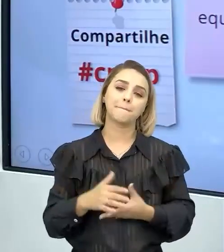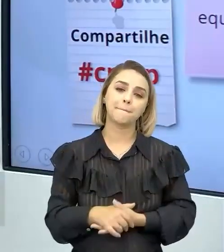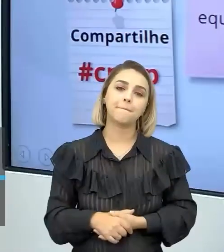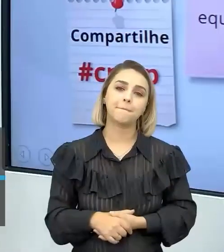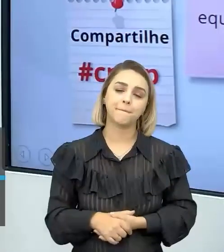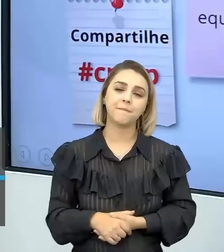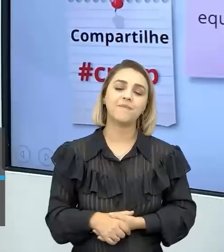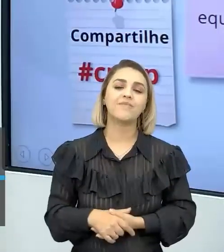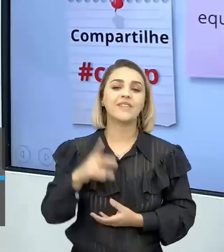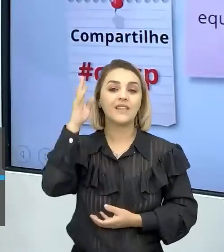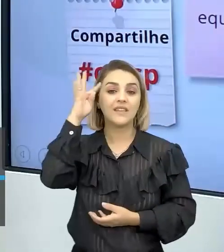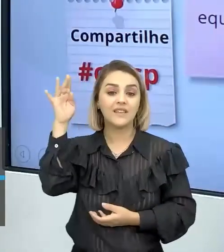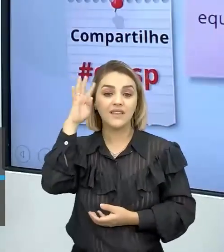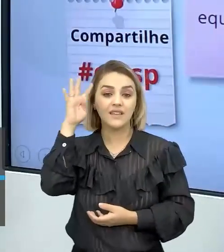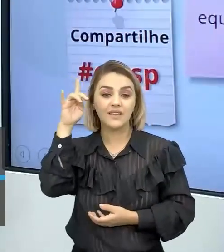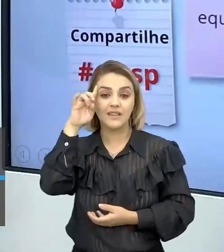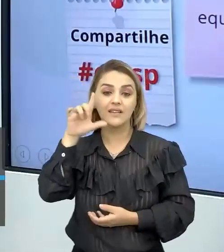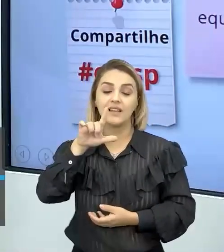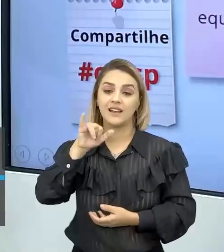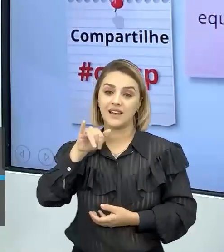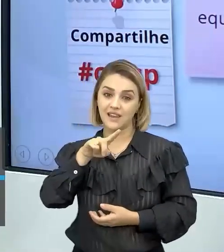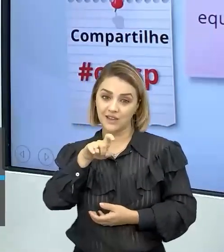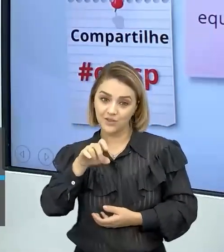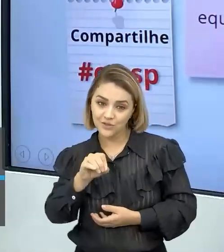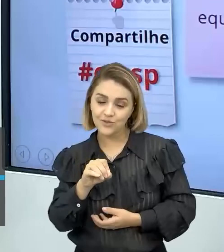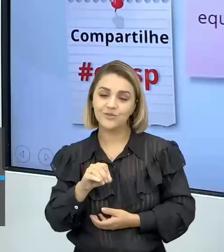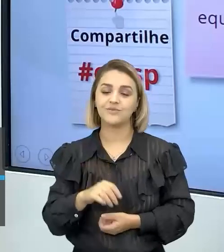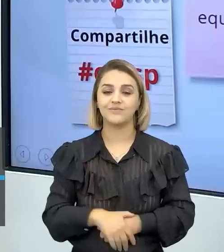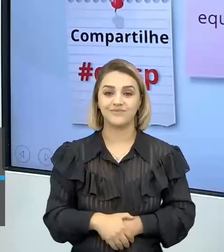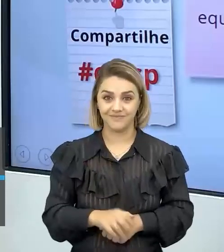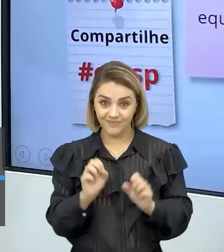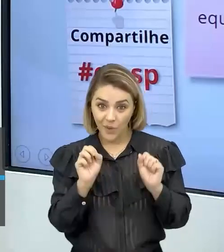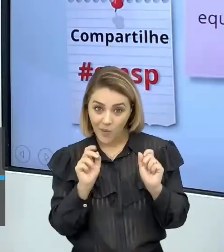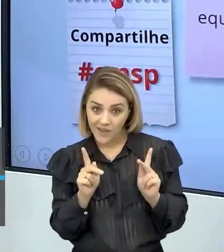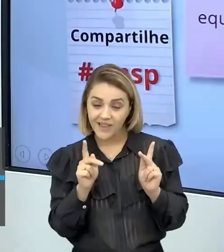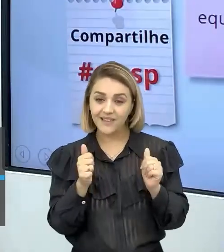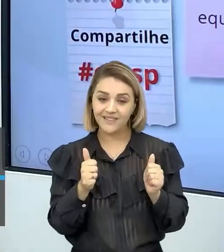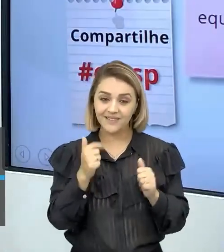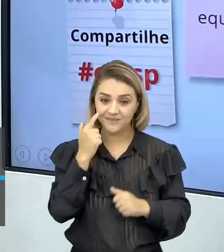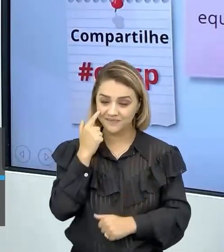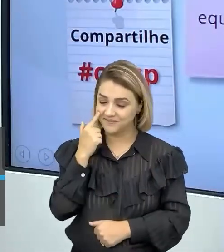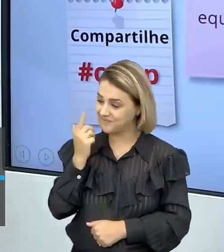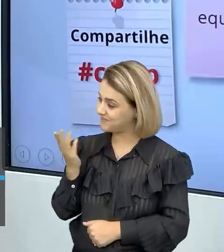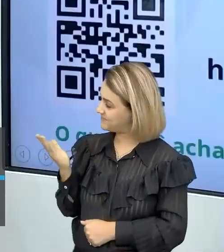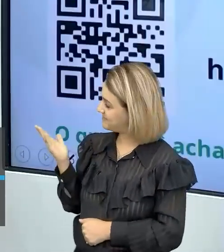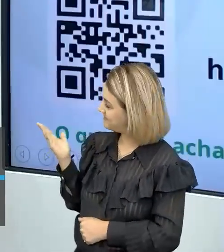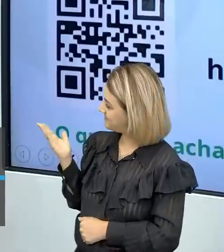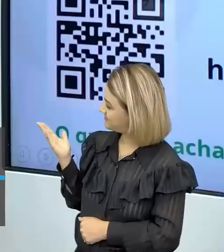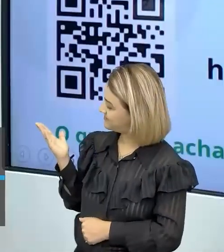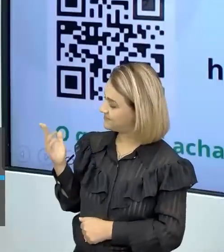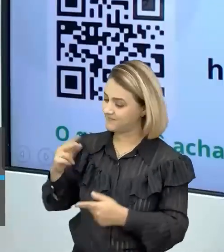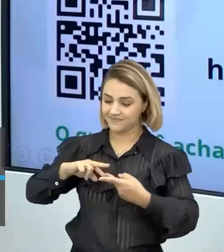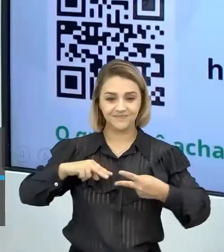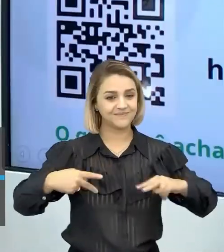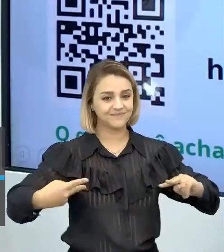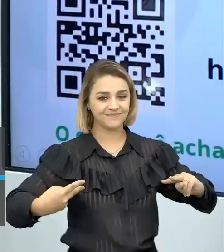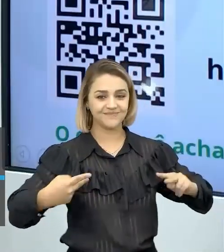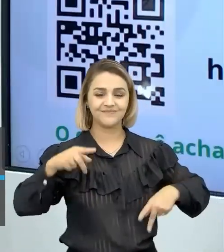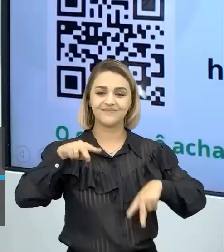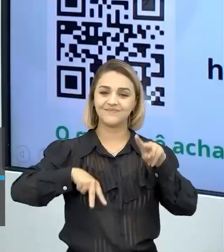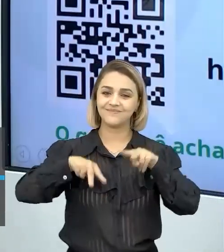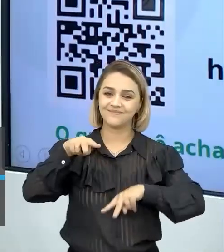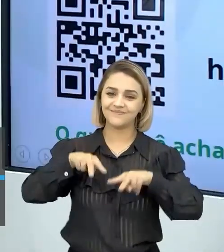pela teoria de Le Chatelier, tá certo? Então essa aí é a nossa aula de hoje